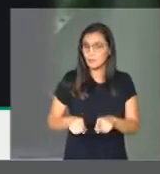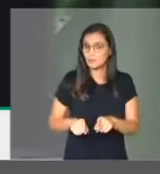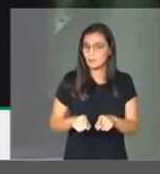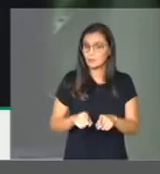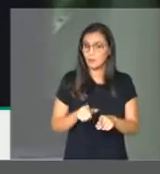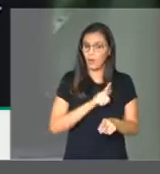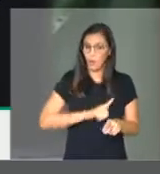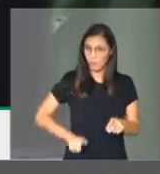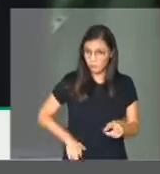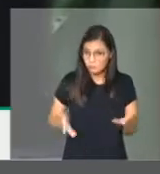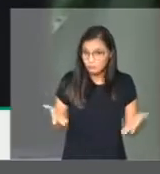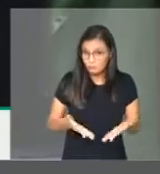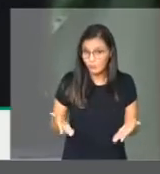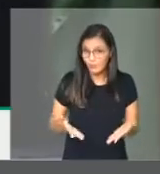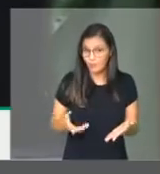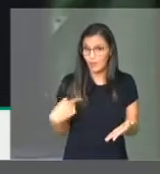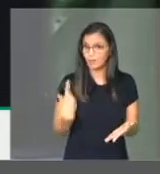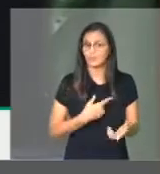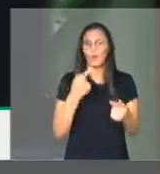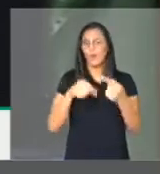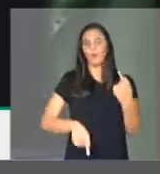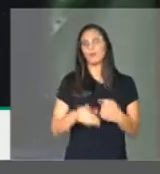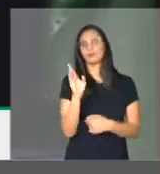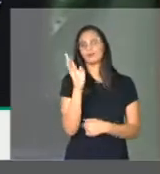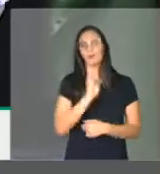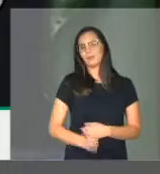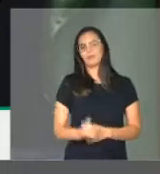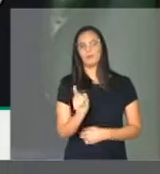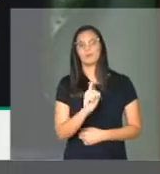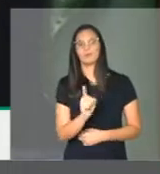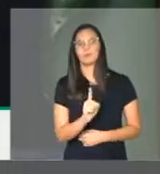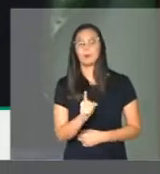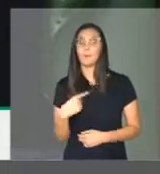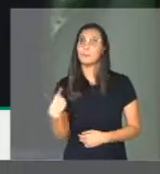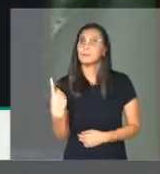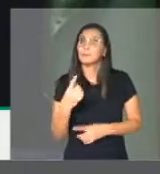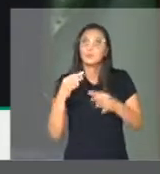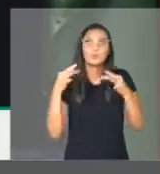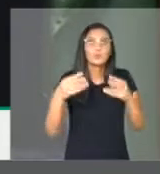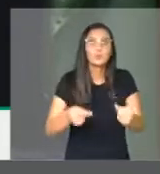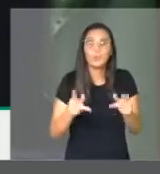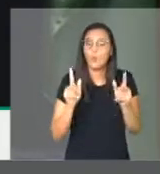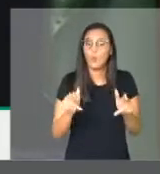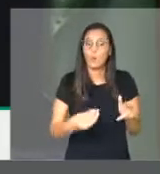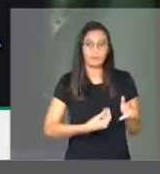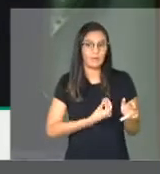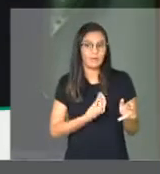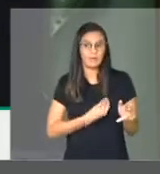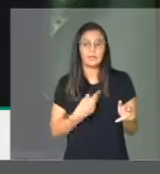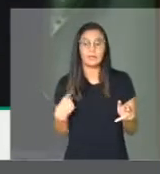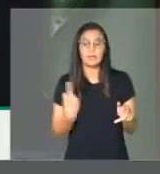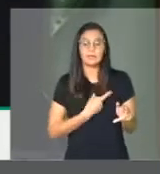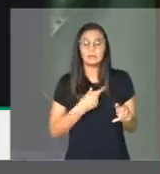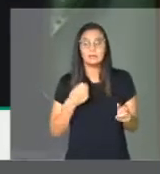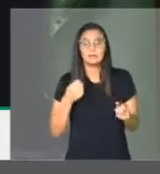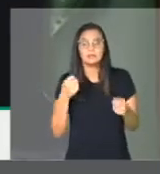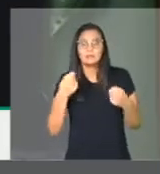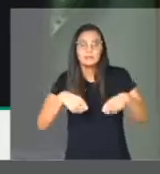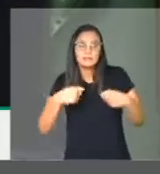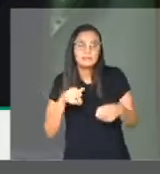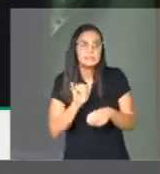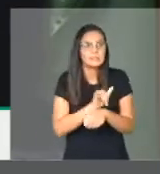governo eleito, seremos contra o Brasil. Mas, como em tudo na vida, precisamos ser diligentes nessa